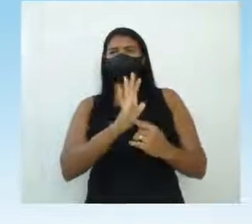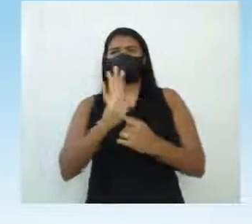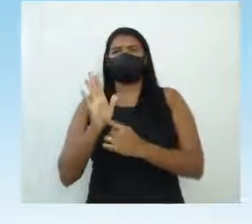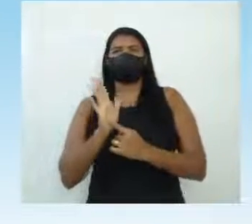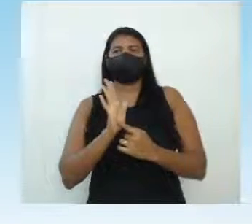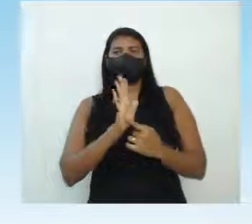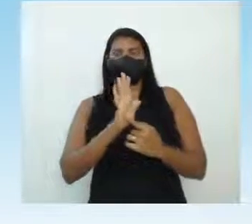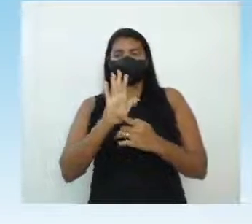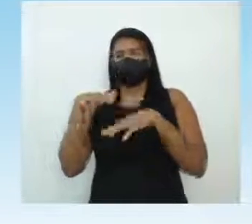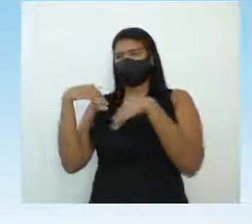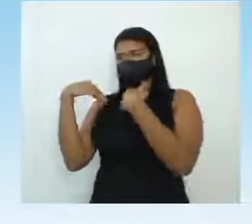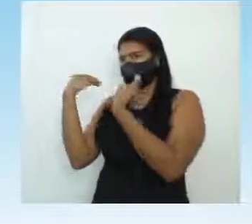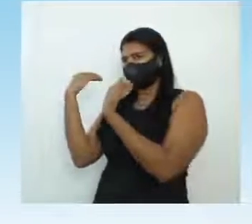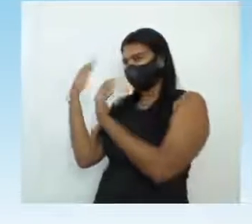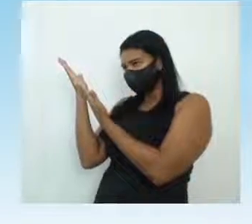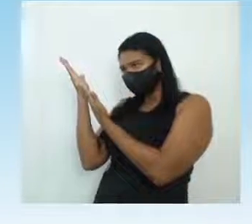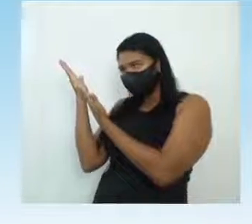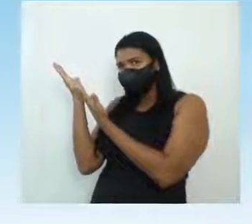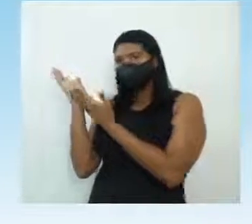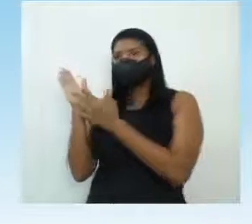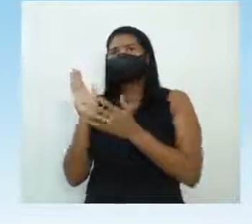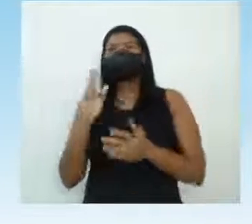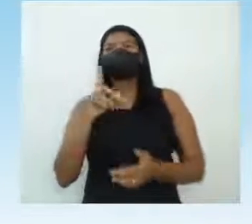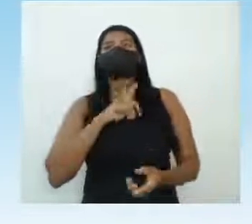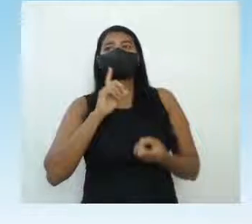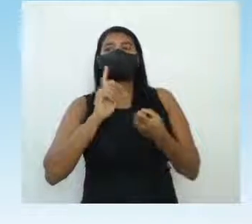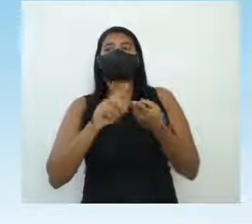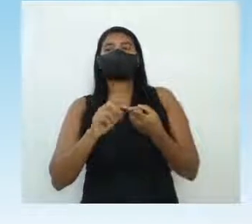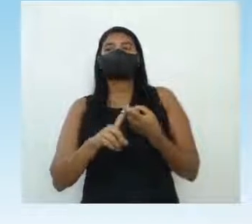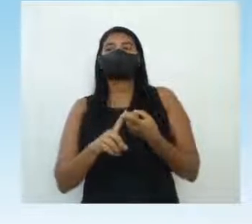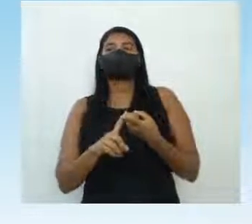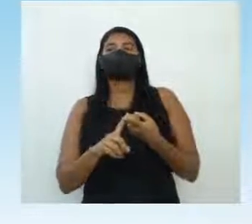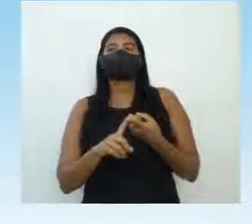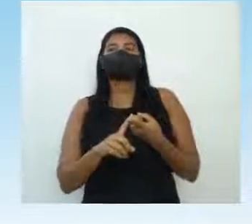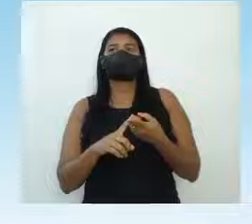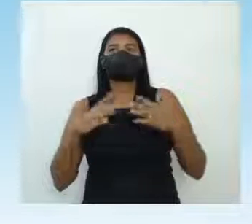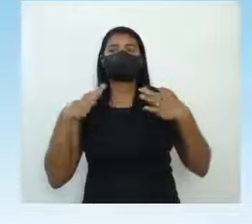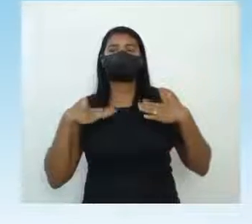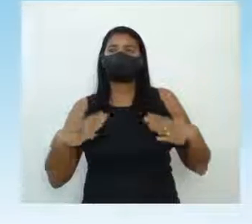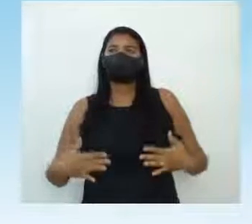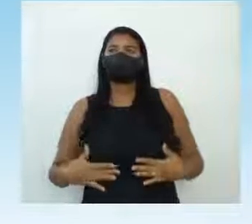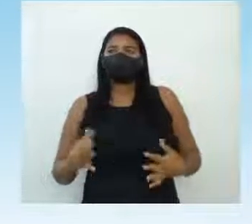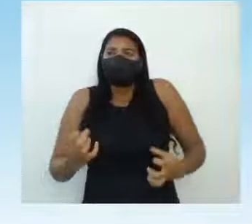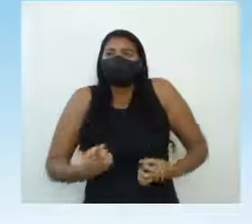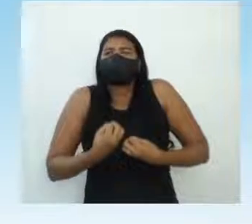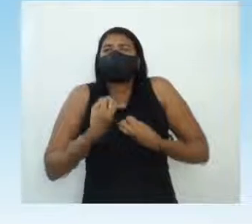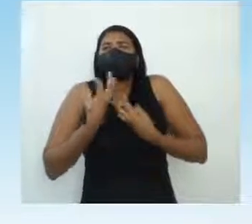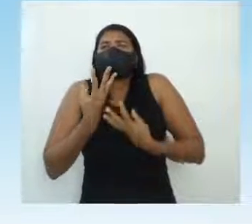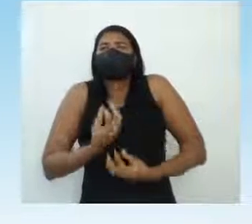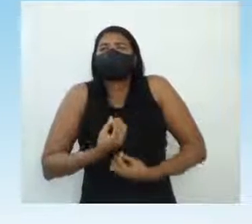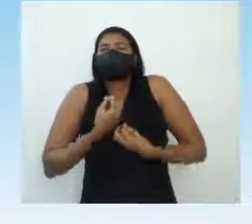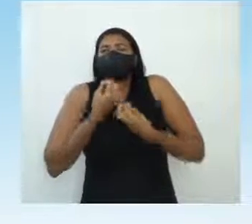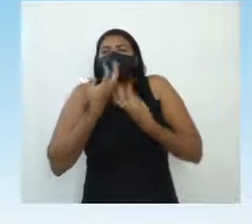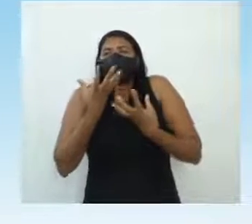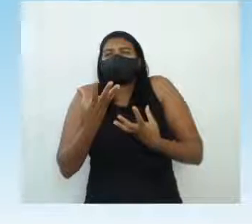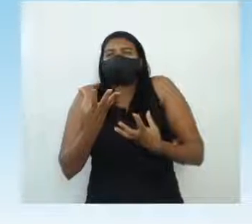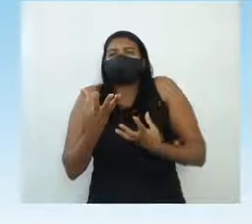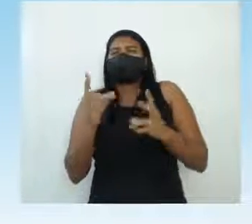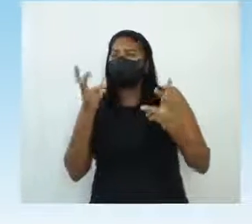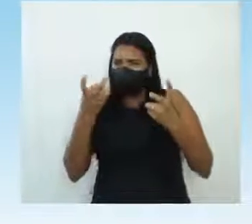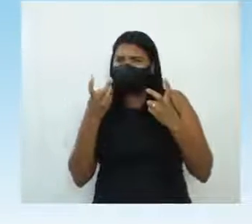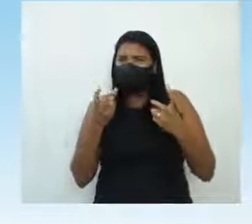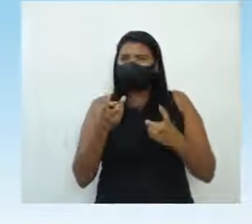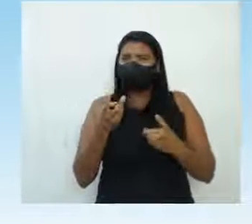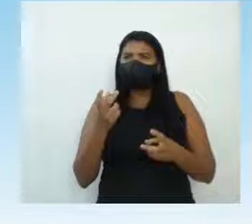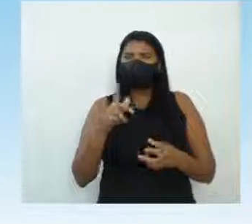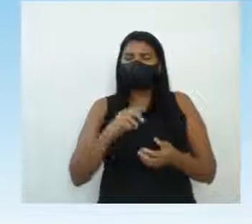através dessa expressividade, existe também a interpretação que está ali envolvida, né? E a gente consegue perceber,